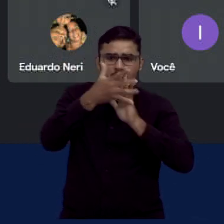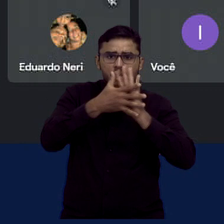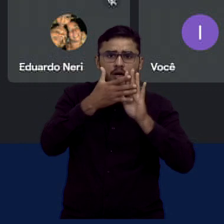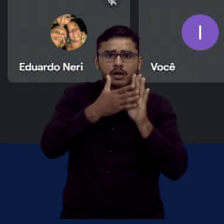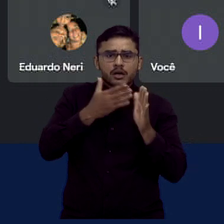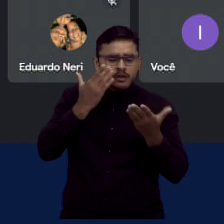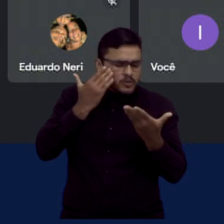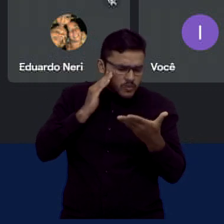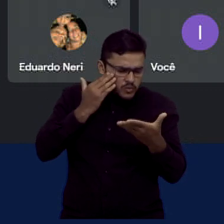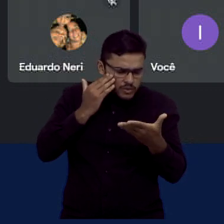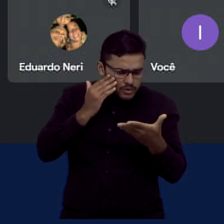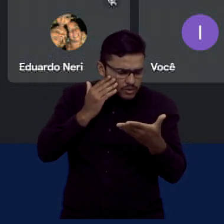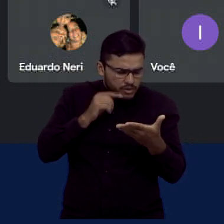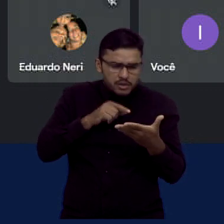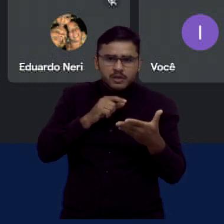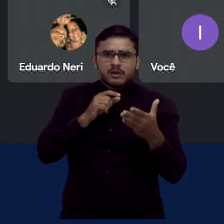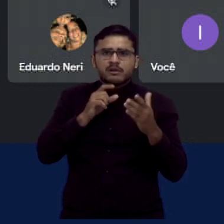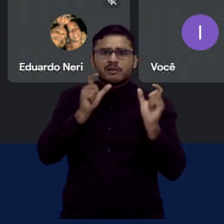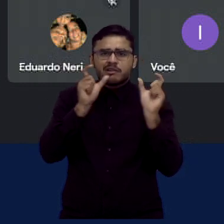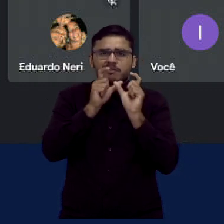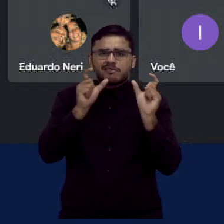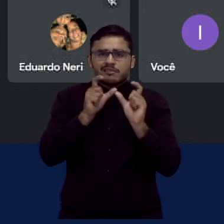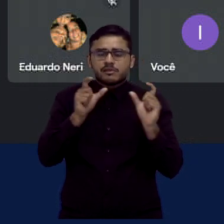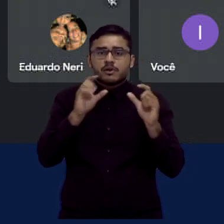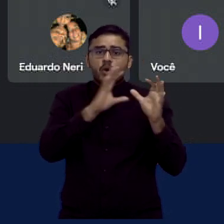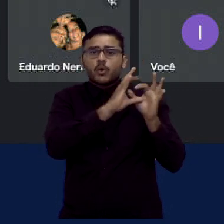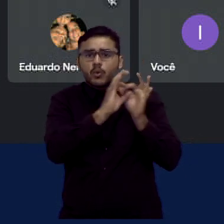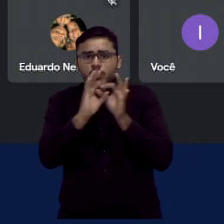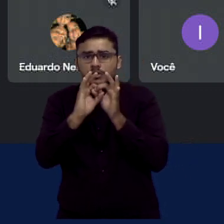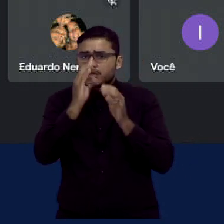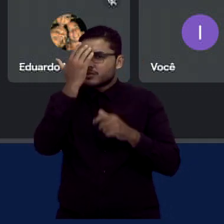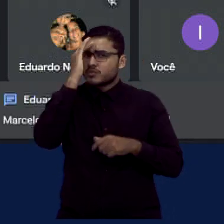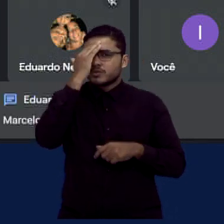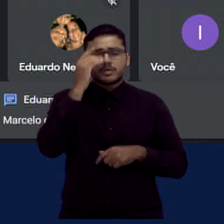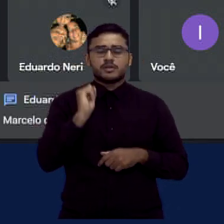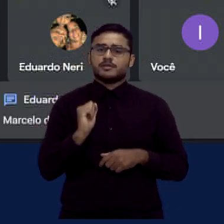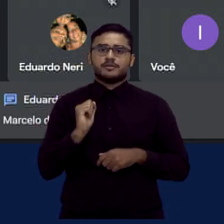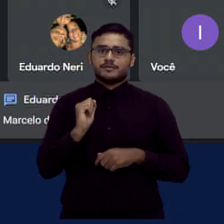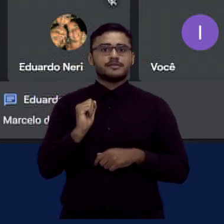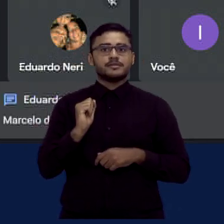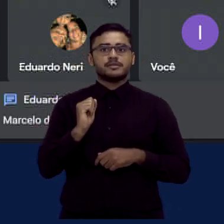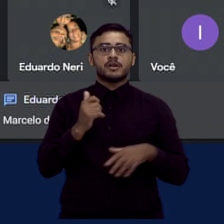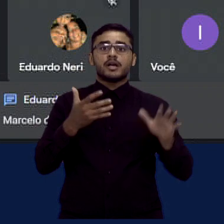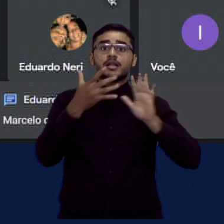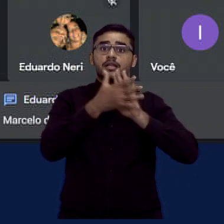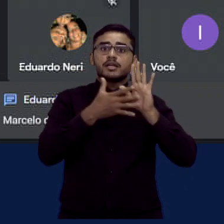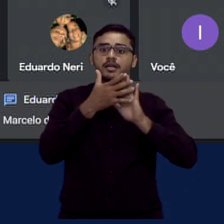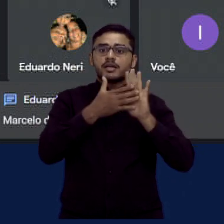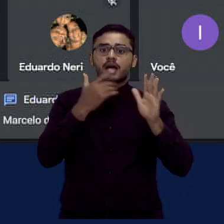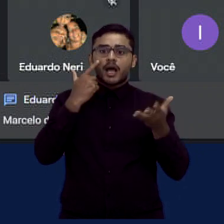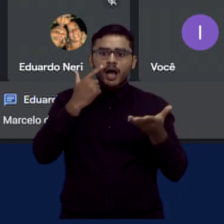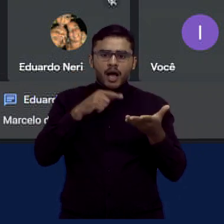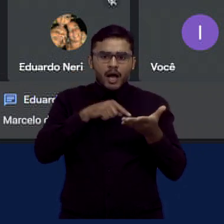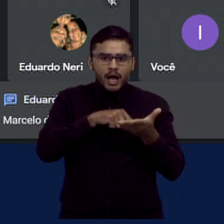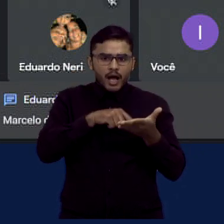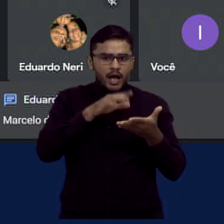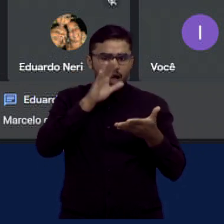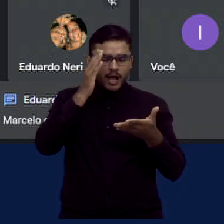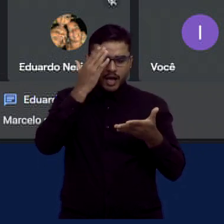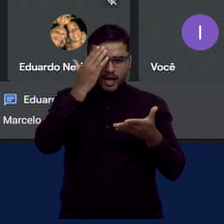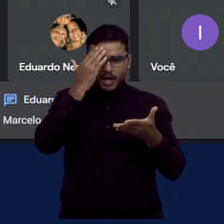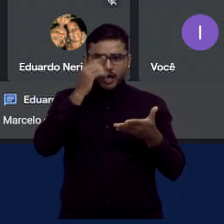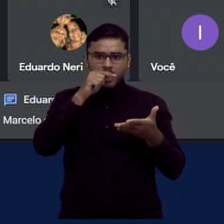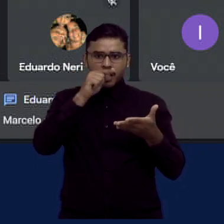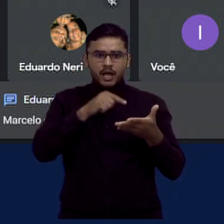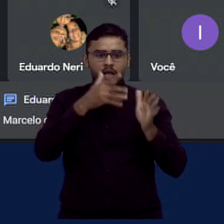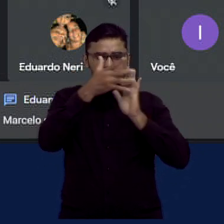dentro da sala de aula, dentro dos empregos, né, executando